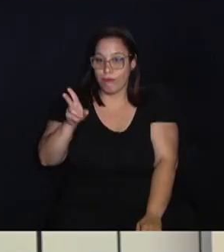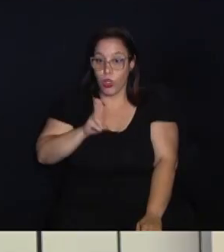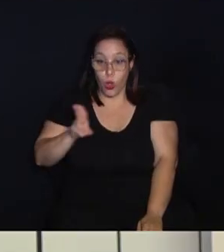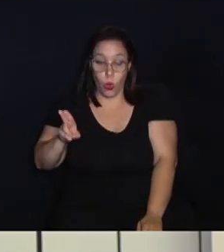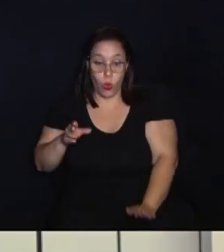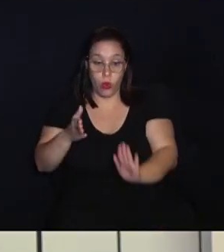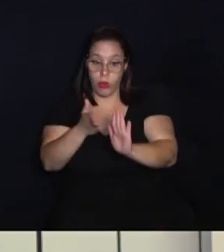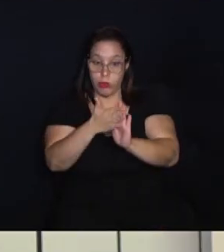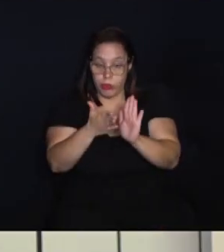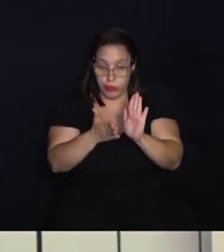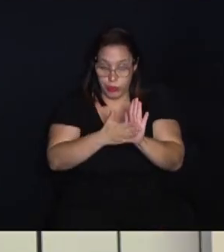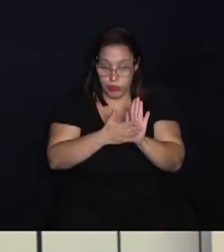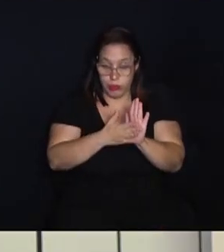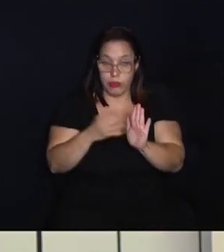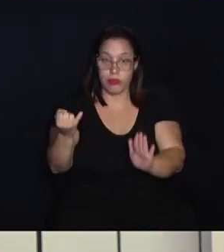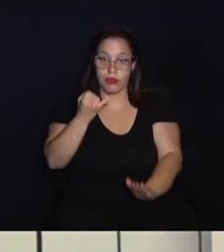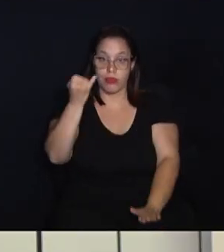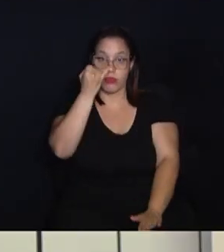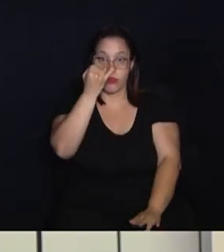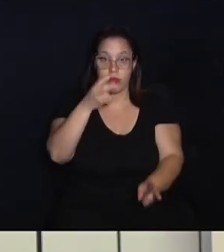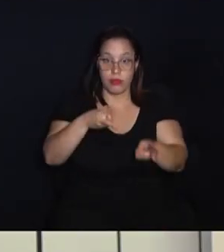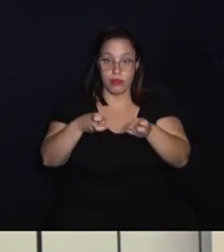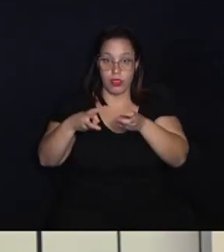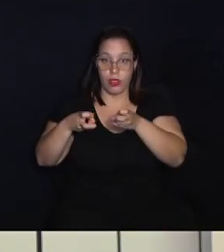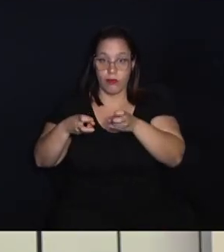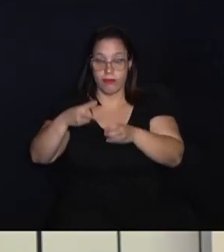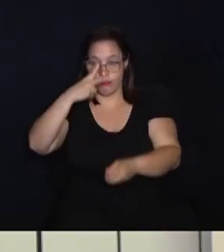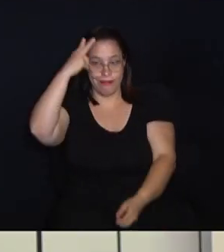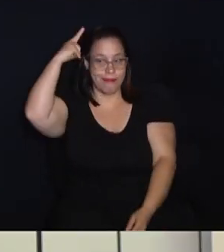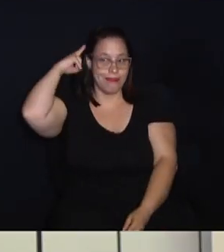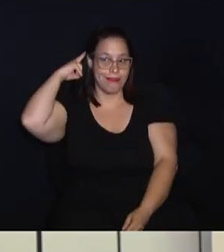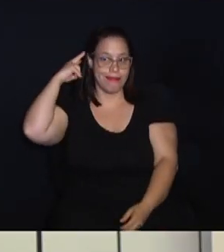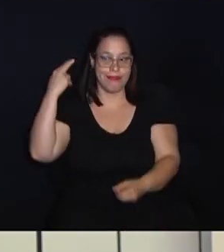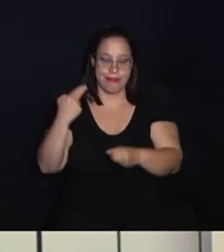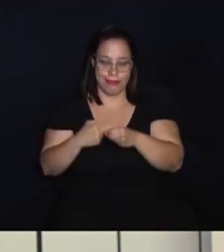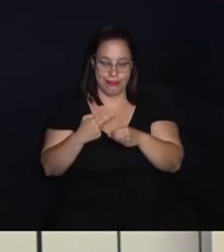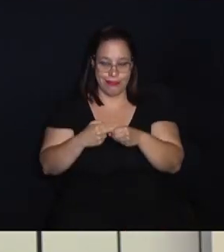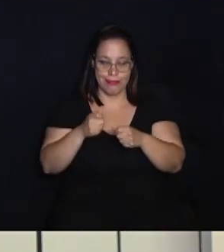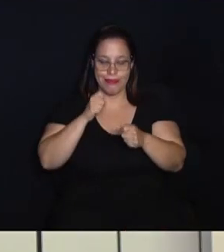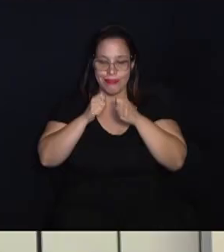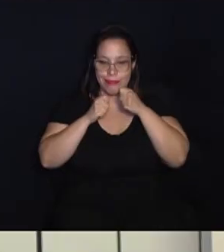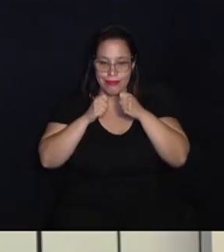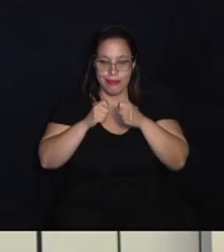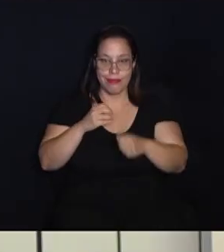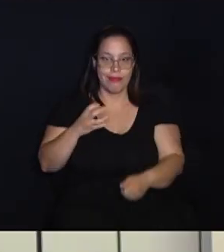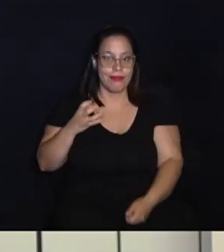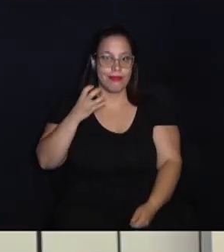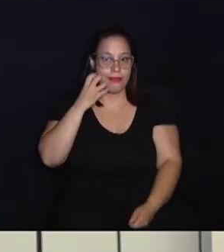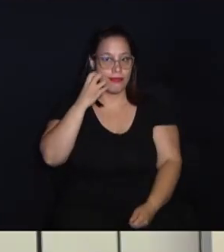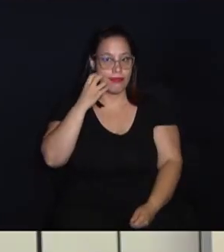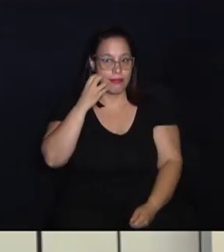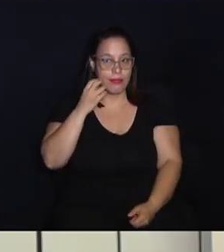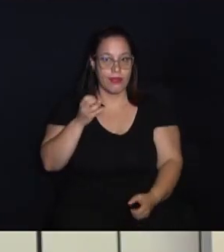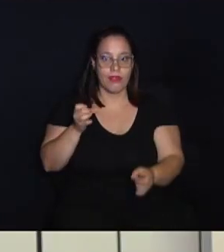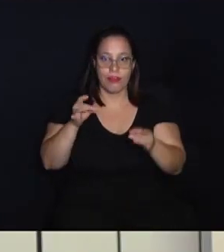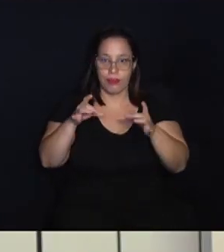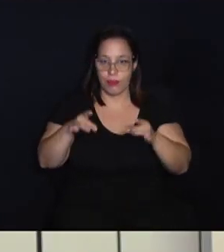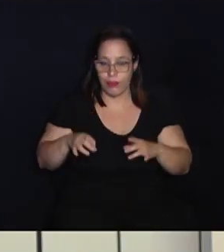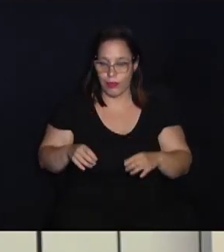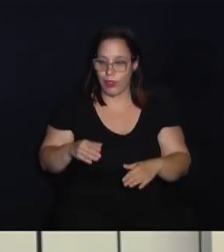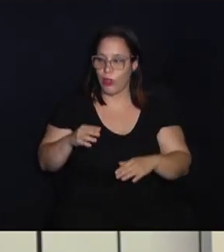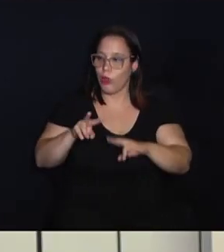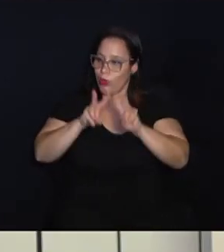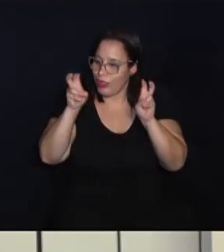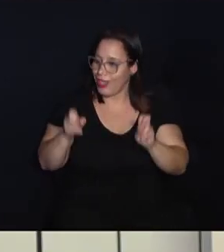obras importantes, com enfoque nos vestibulares da Unicamp. O repórter André Aranha conversou com uma especialista no